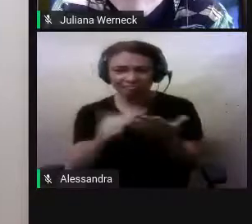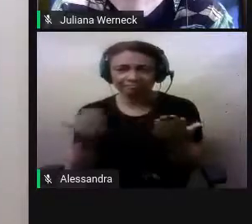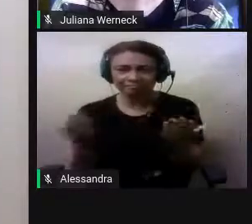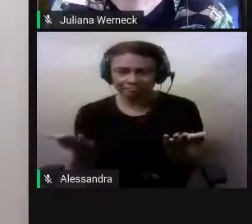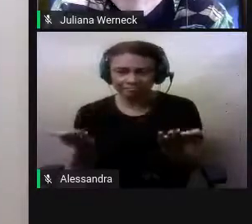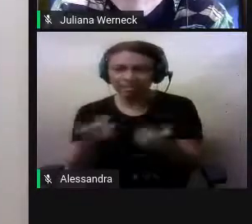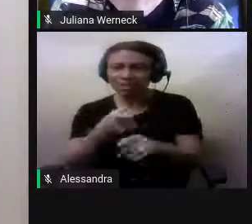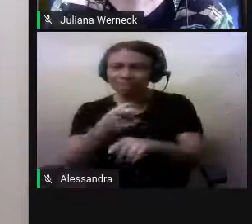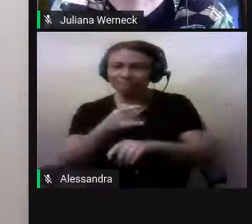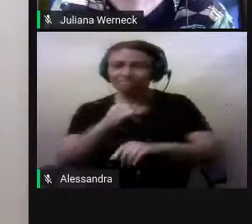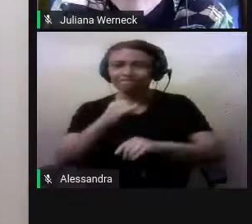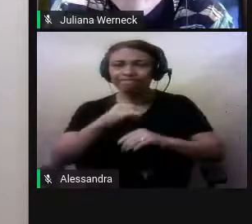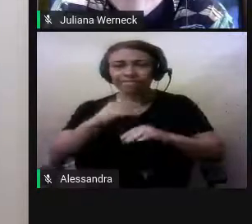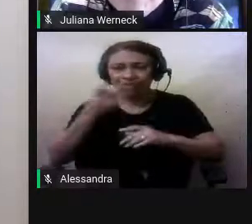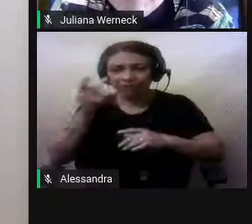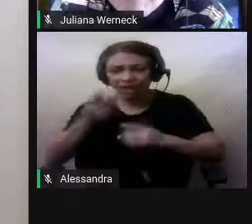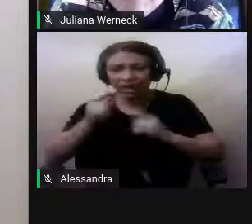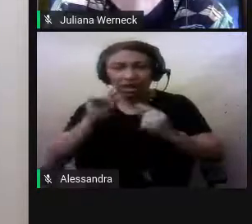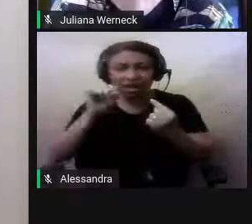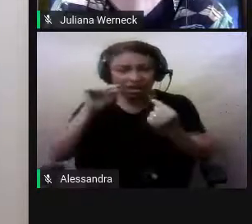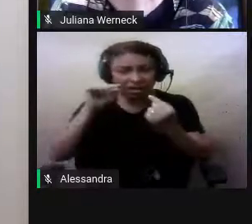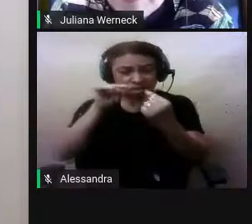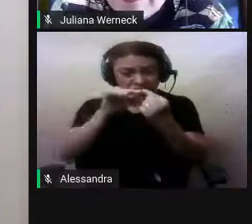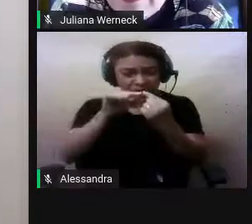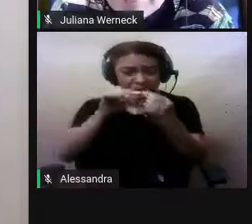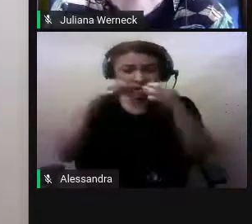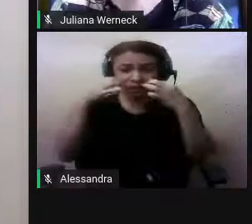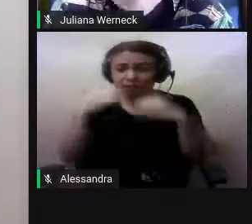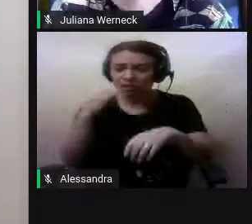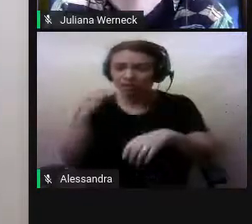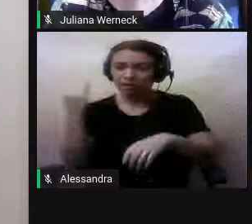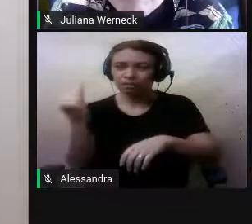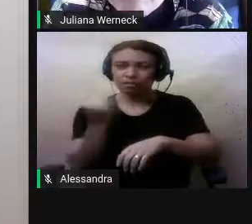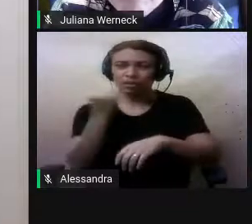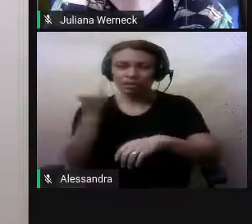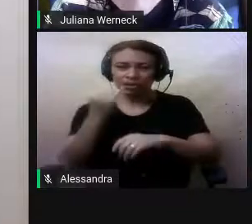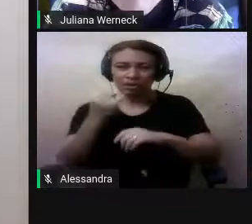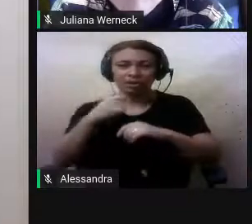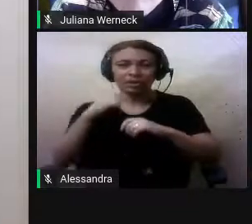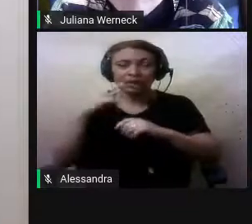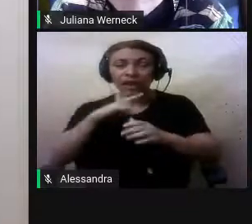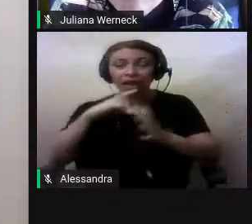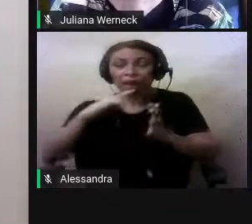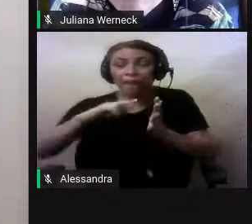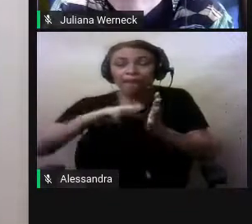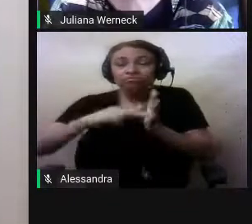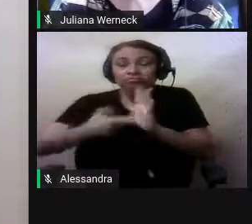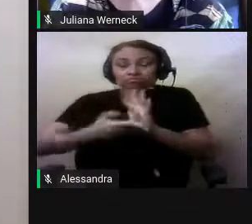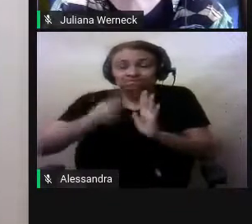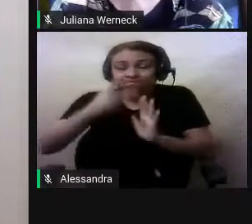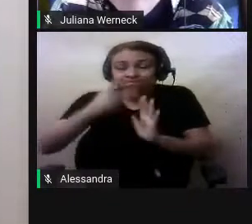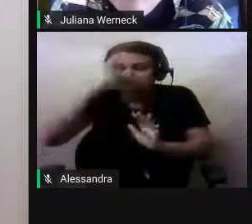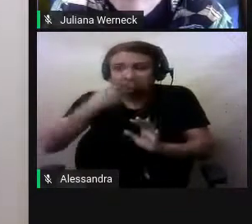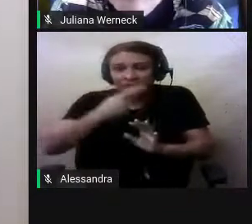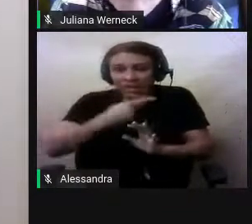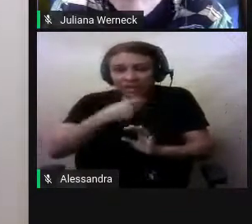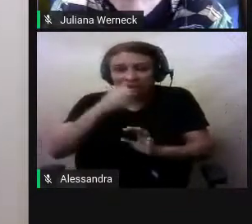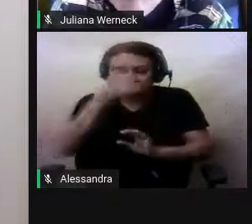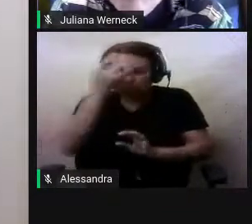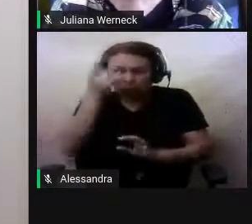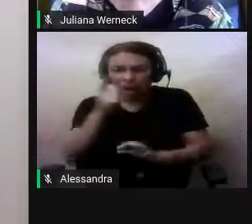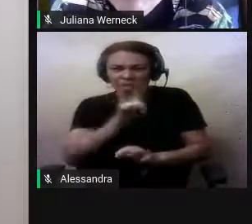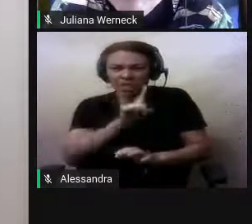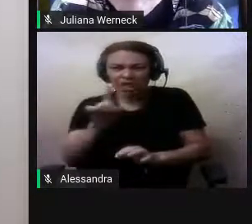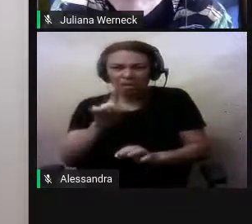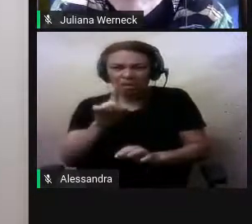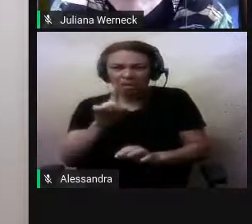isso que eu falo que a sua meta tem que ser muito relevante, tem que ter um significado pessoal, porque senão no primeiro não você desiste.